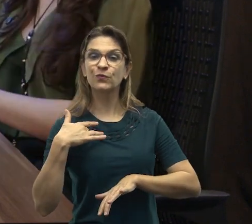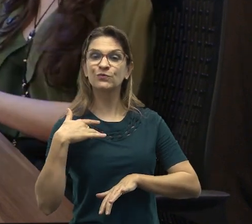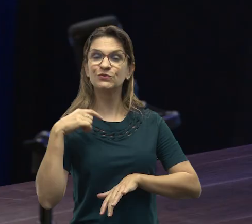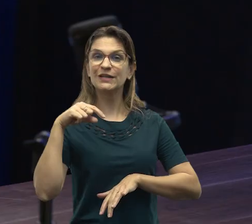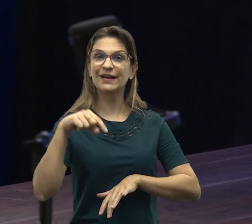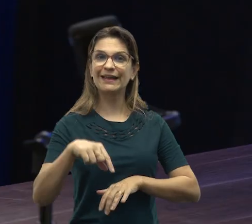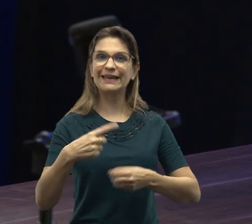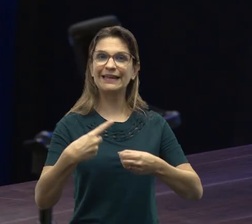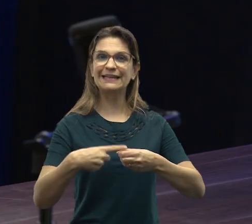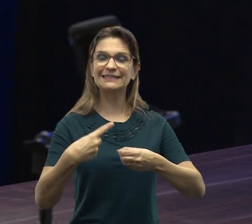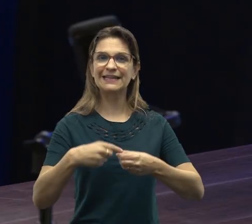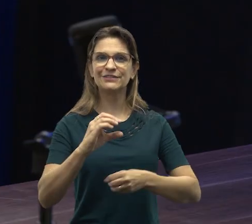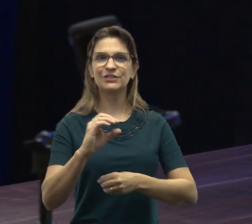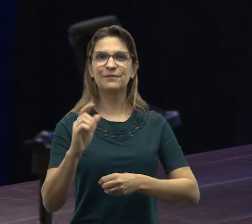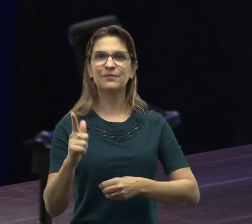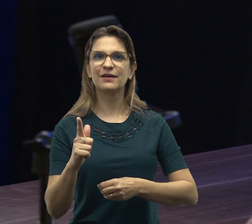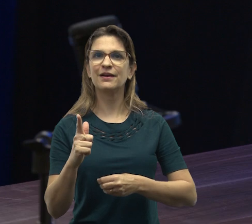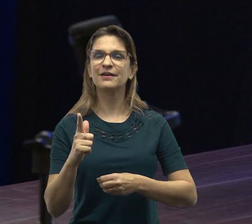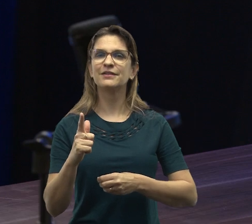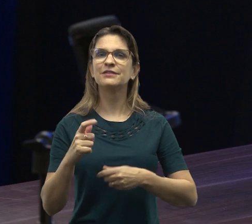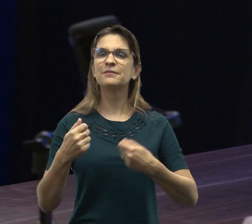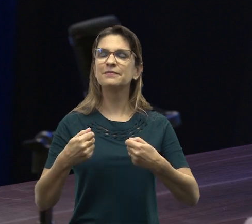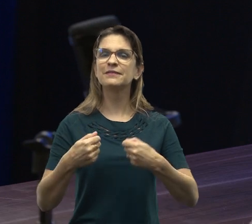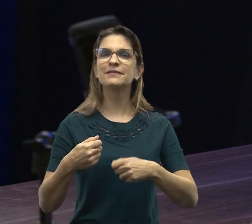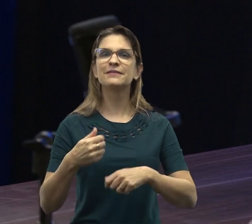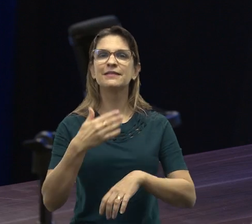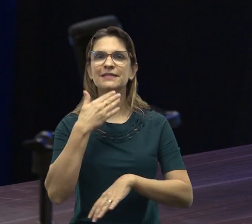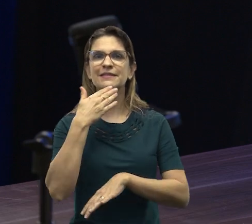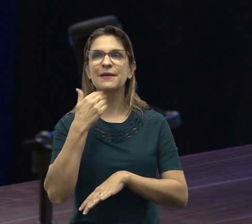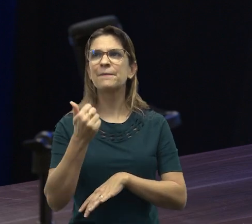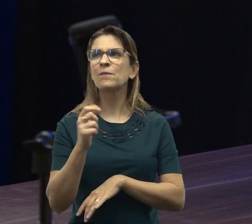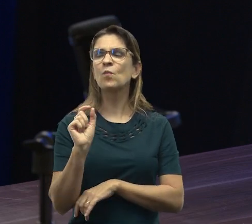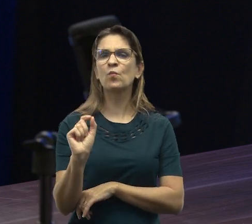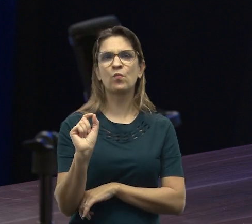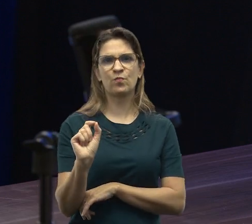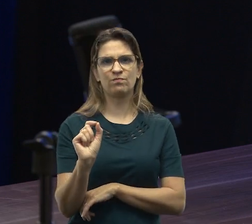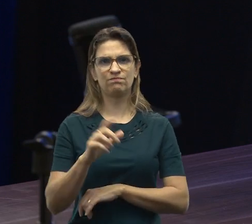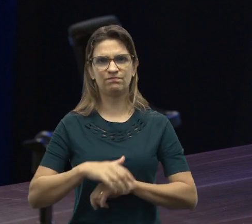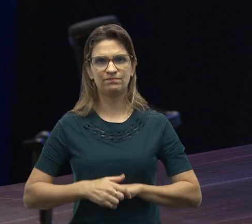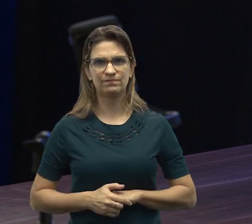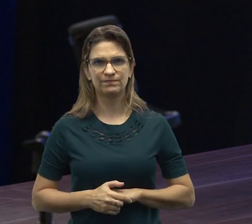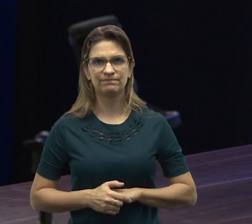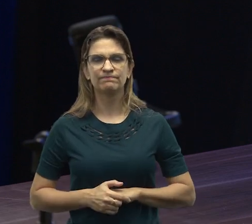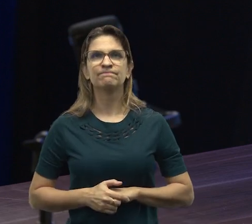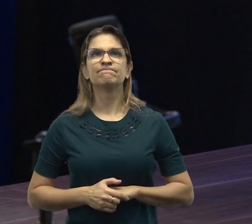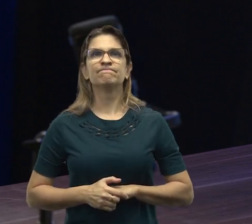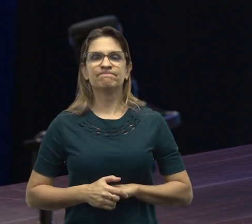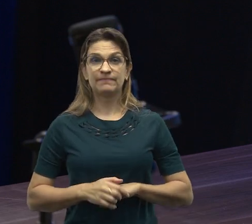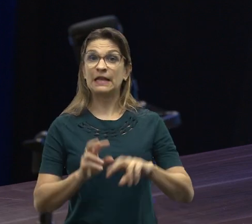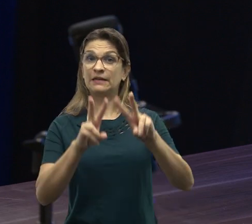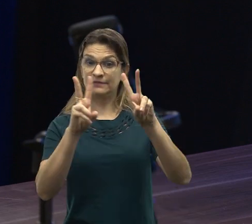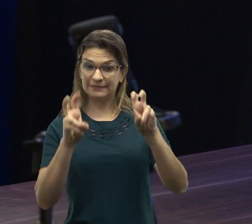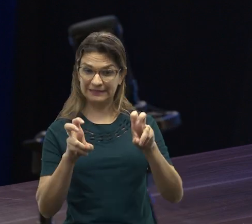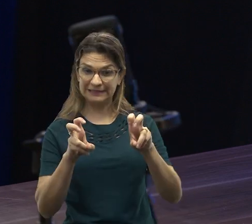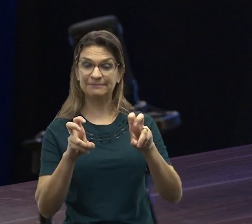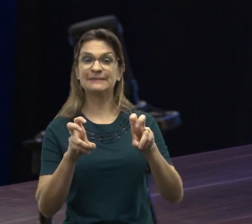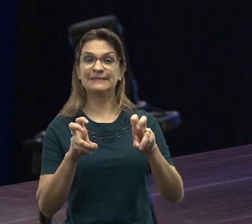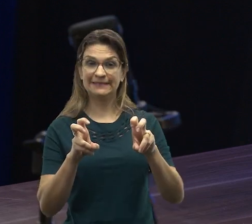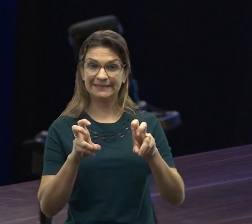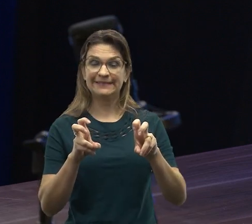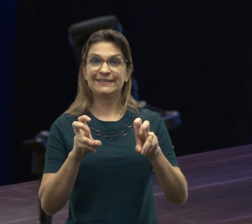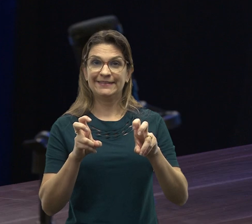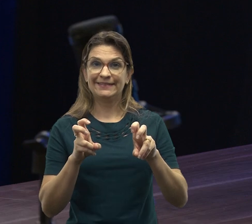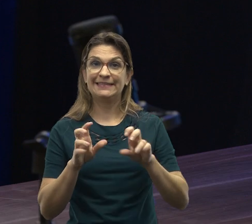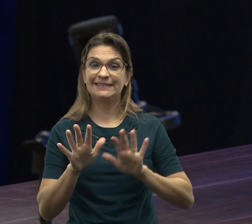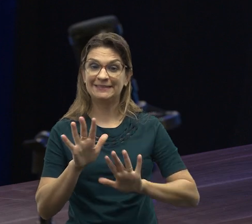melhorar? Olha, Daiane, é uma área sensível e nesse mandato eu tenho falado que Campo Grande está